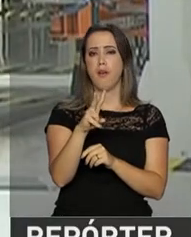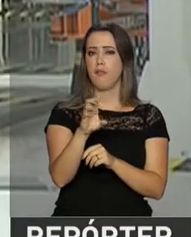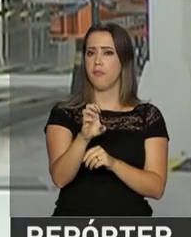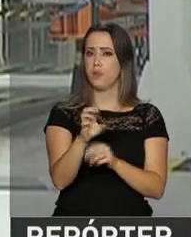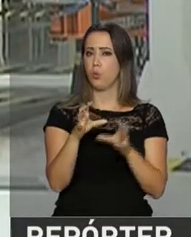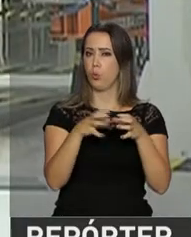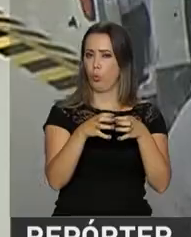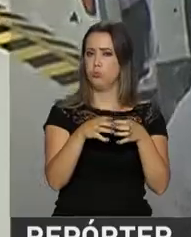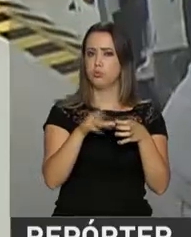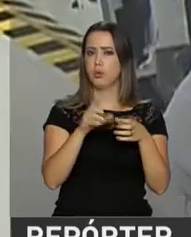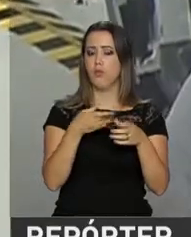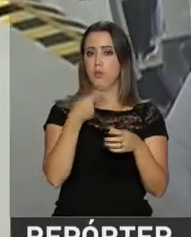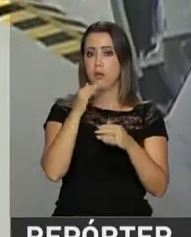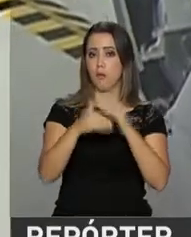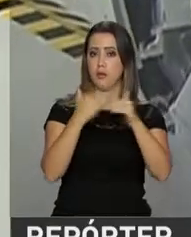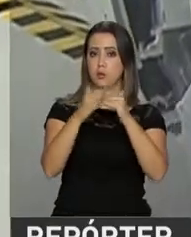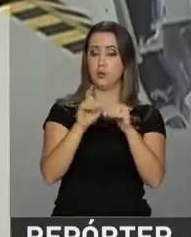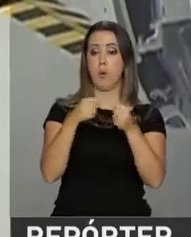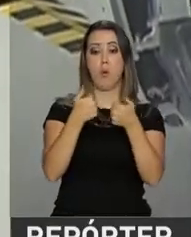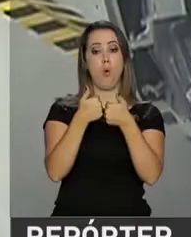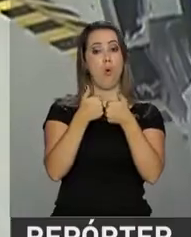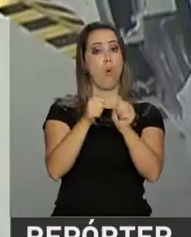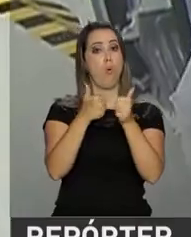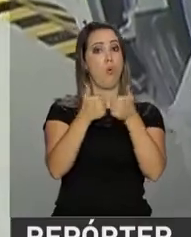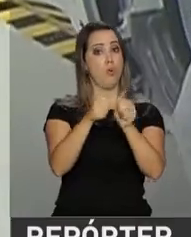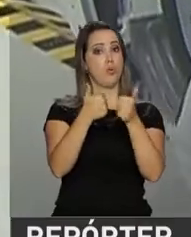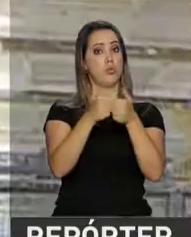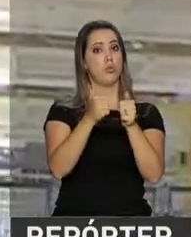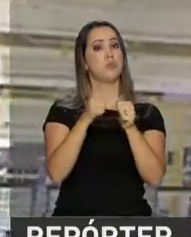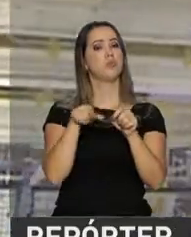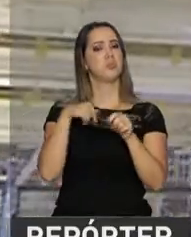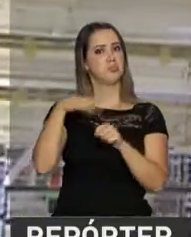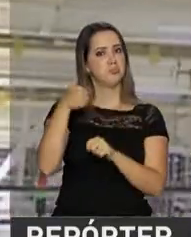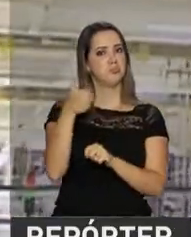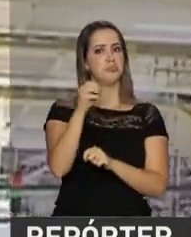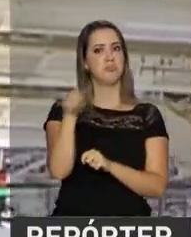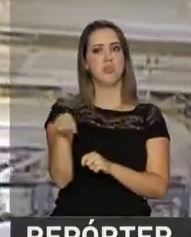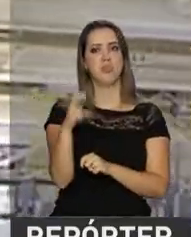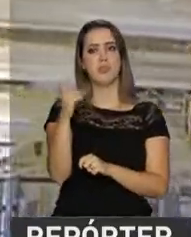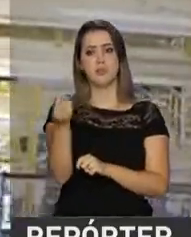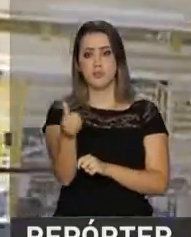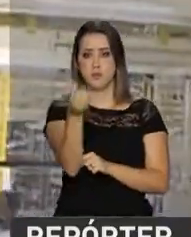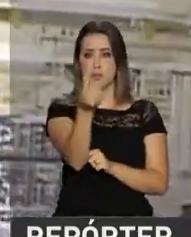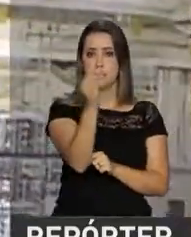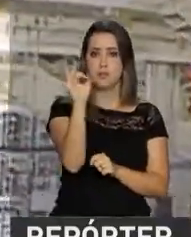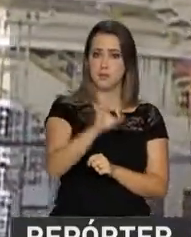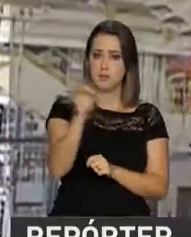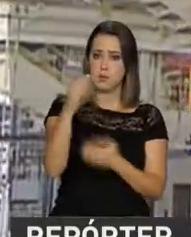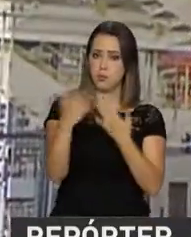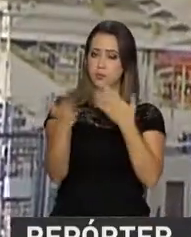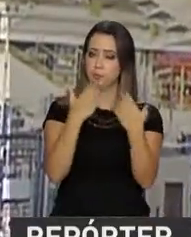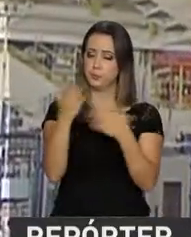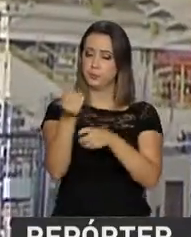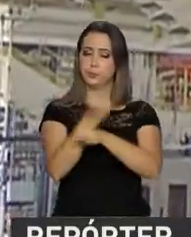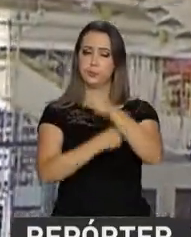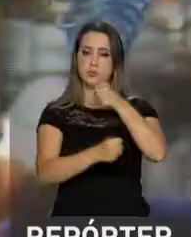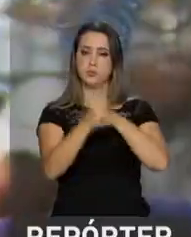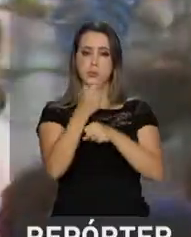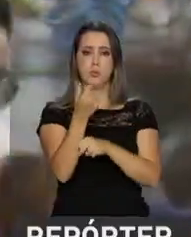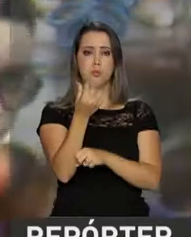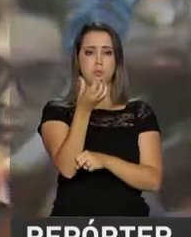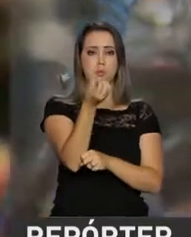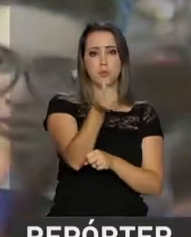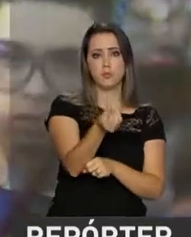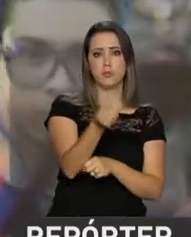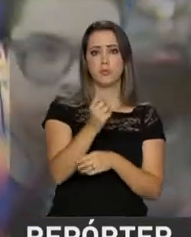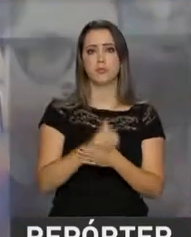alta nas vendas foi do grupo ônibus com avanço de 10,66 por cento em relação a 2006